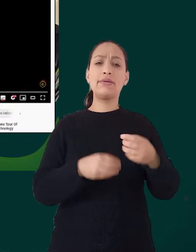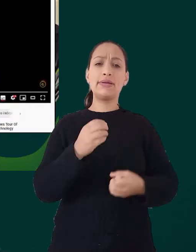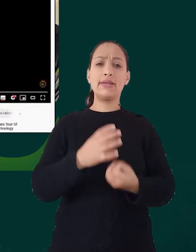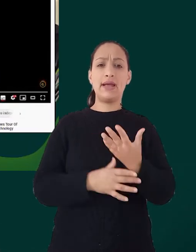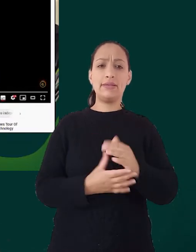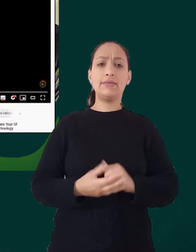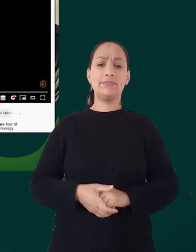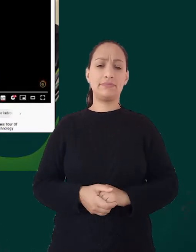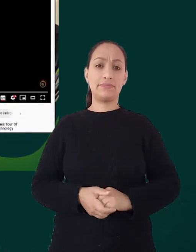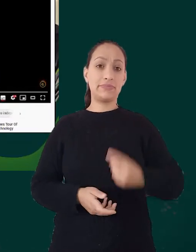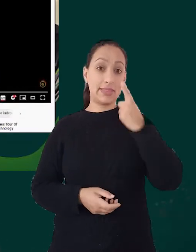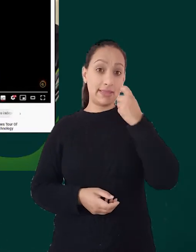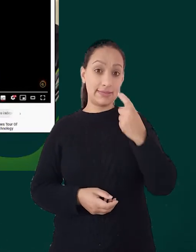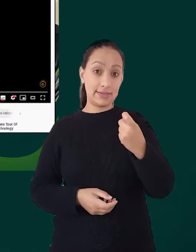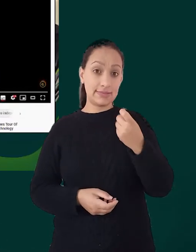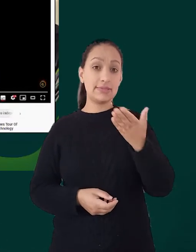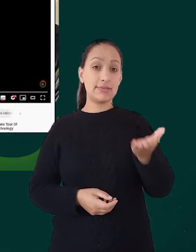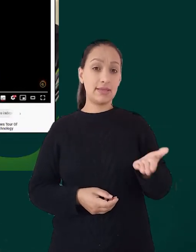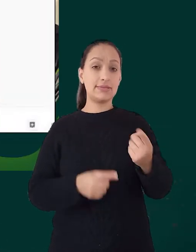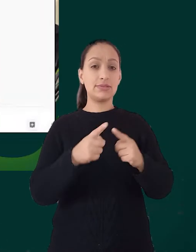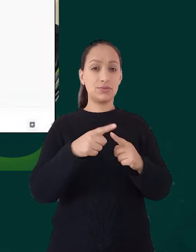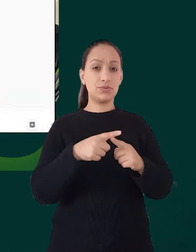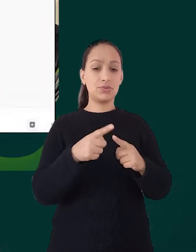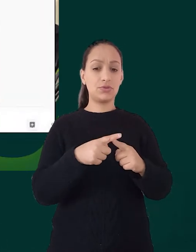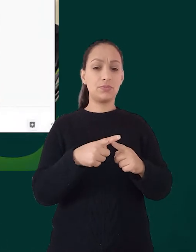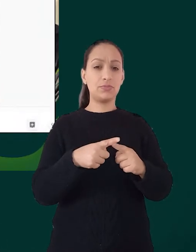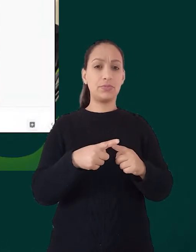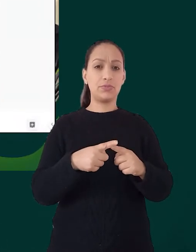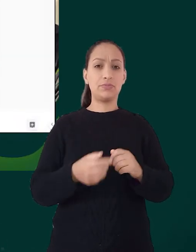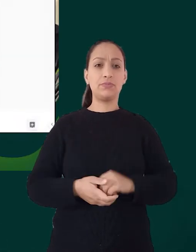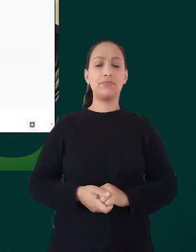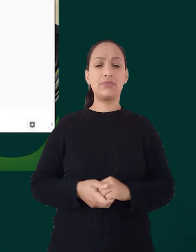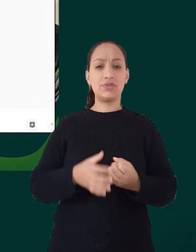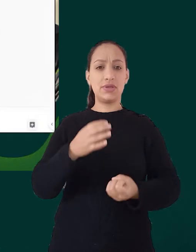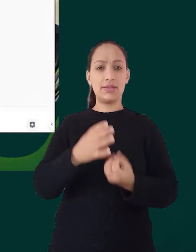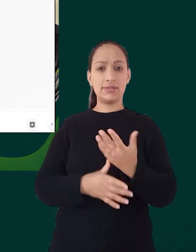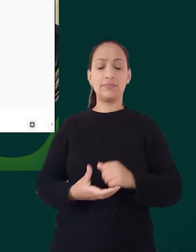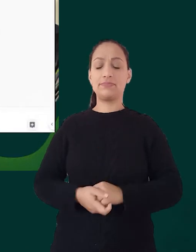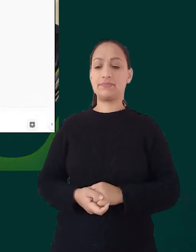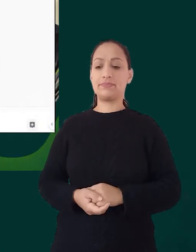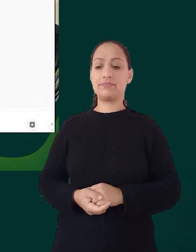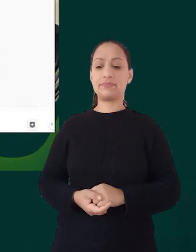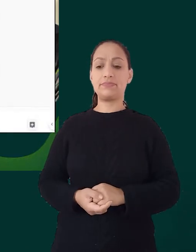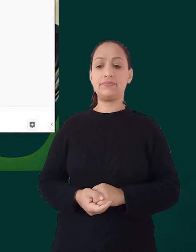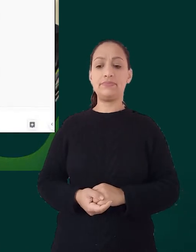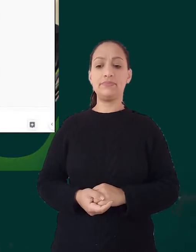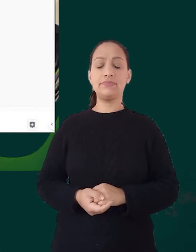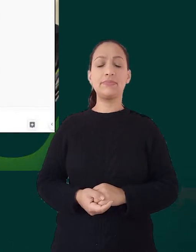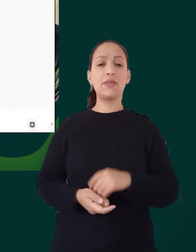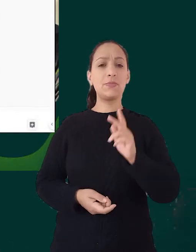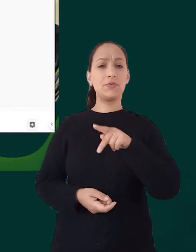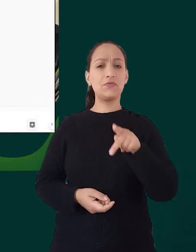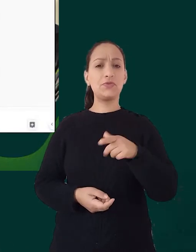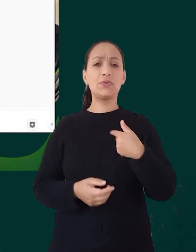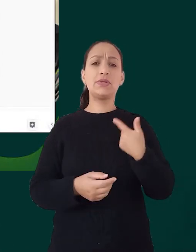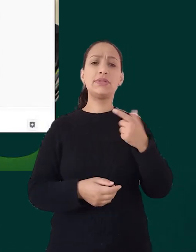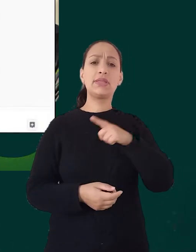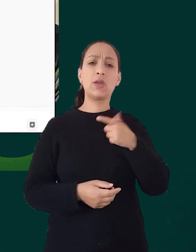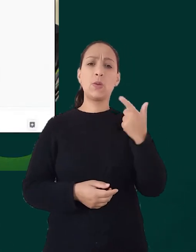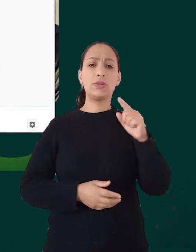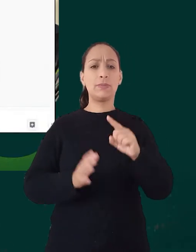Então é bem interessante esse tipo de criação. Guilherme, Né? Oi. Temos outra